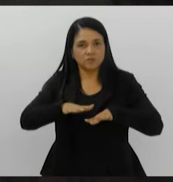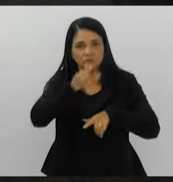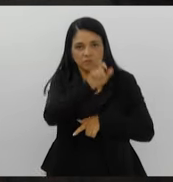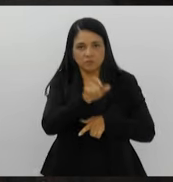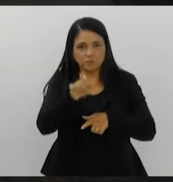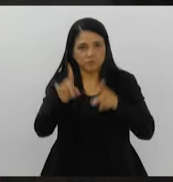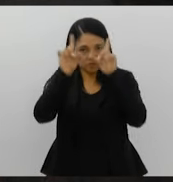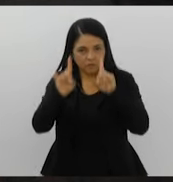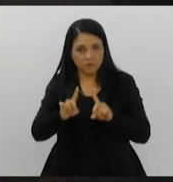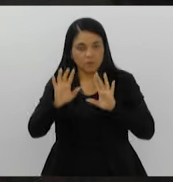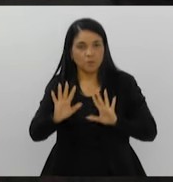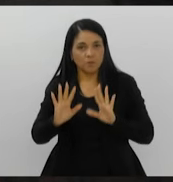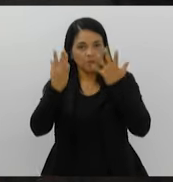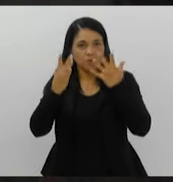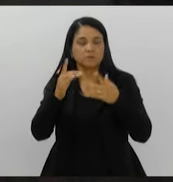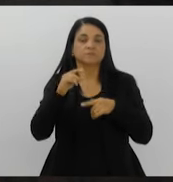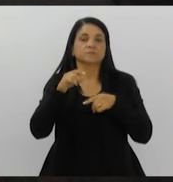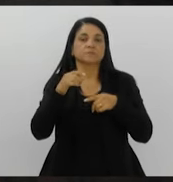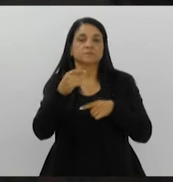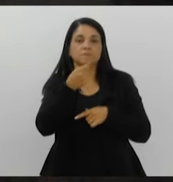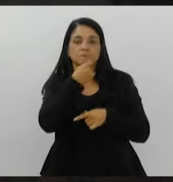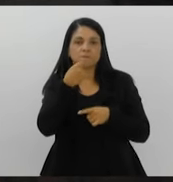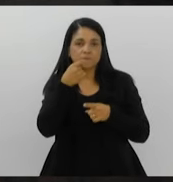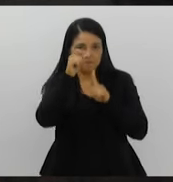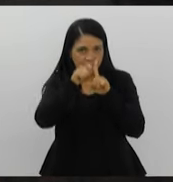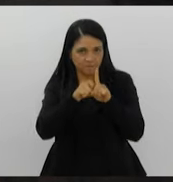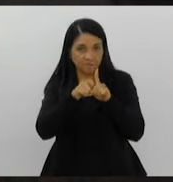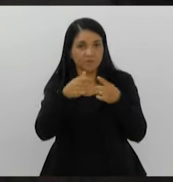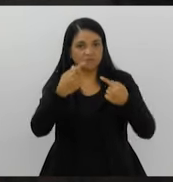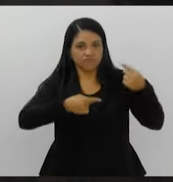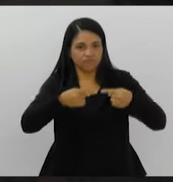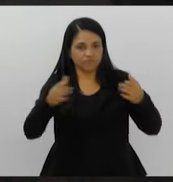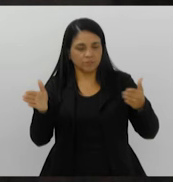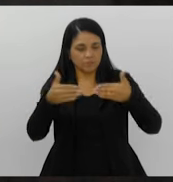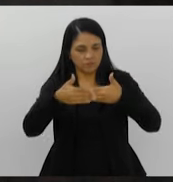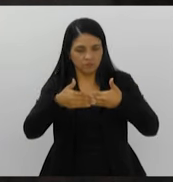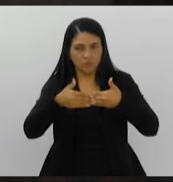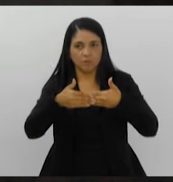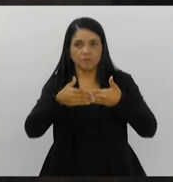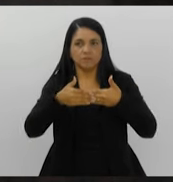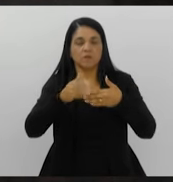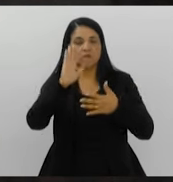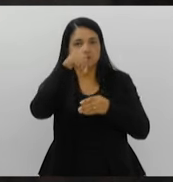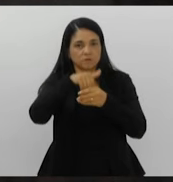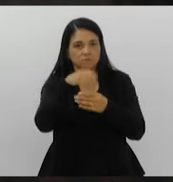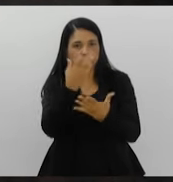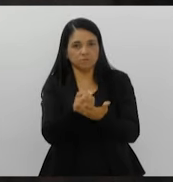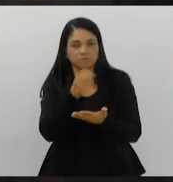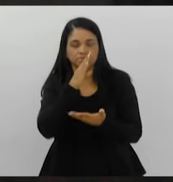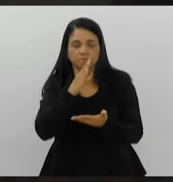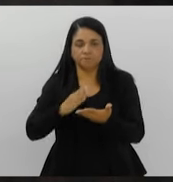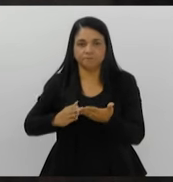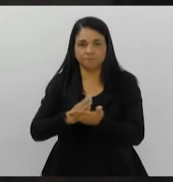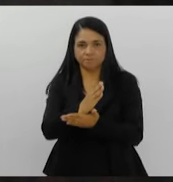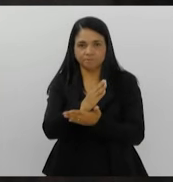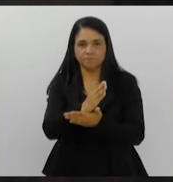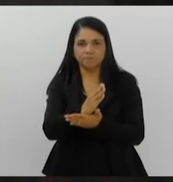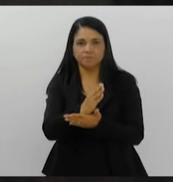deficiência, a ser comemorado anualmente no mês de setembro. Em discussão, não havendo quem queira discutir, encerrada a discussão e votação, os senhores que aprovam, mas como